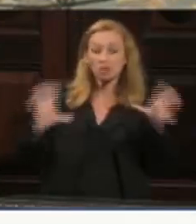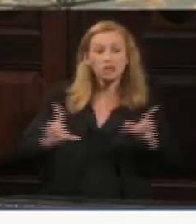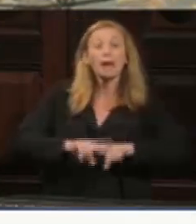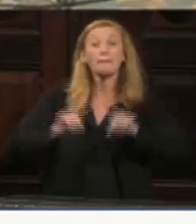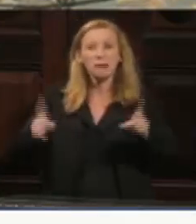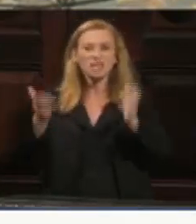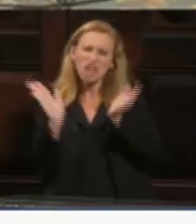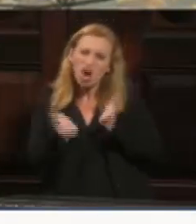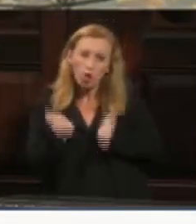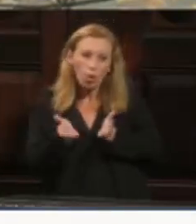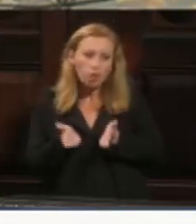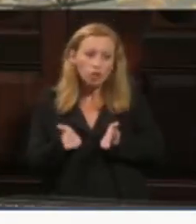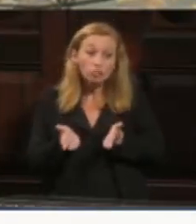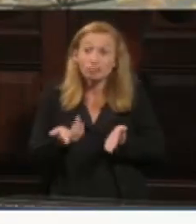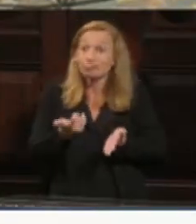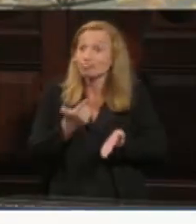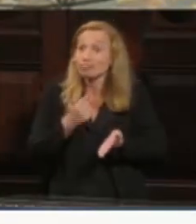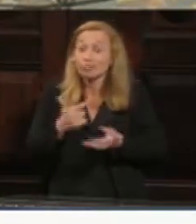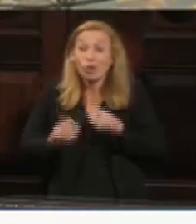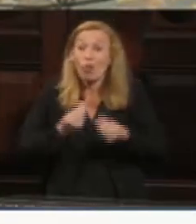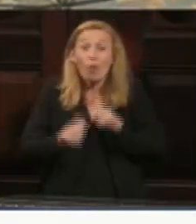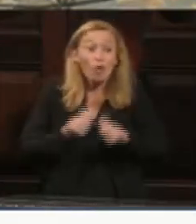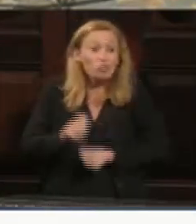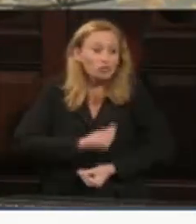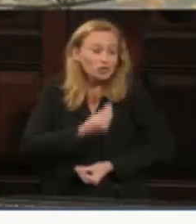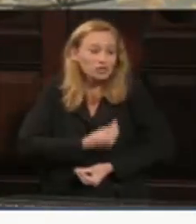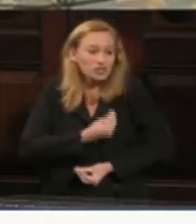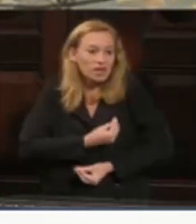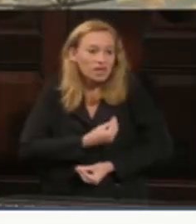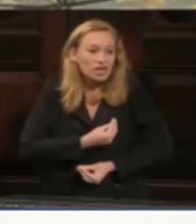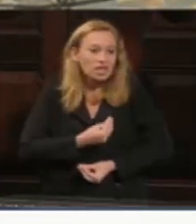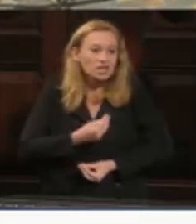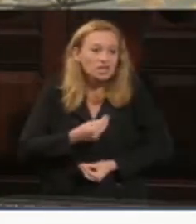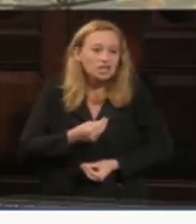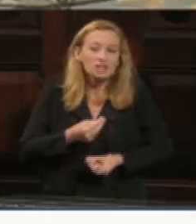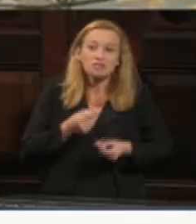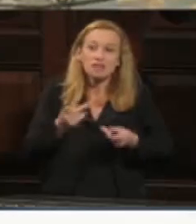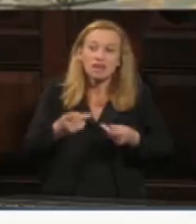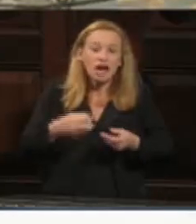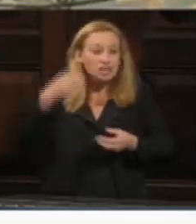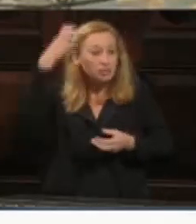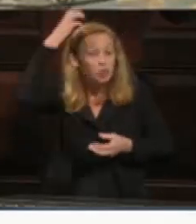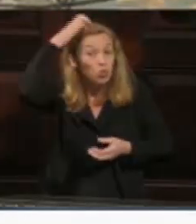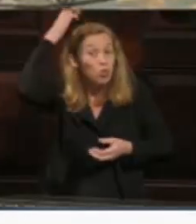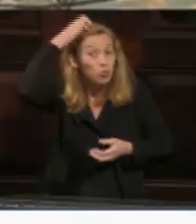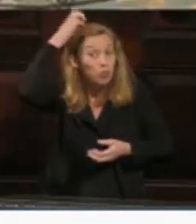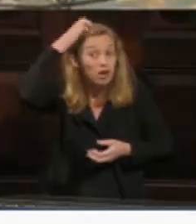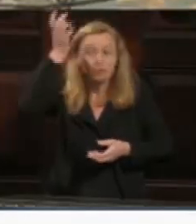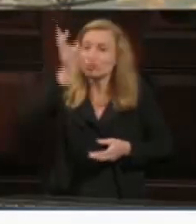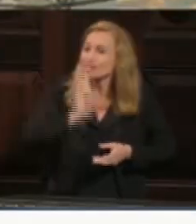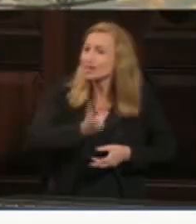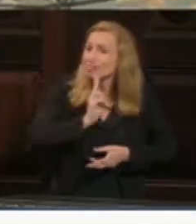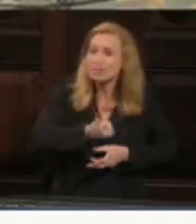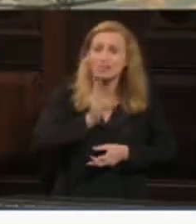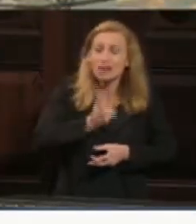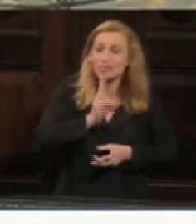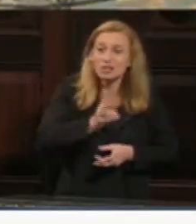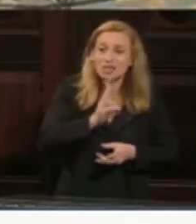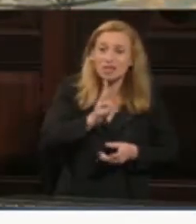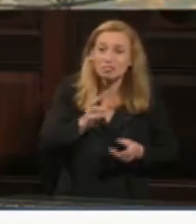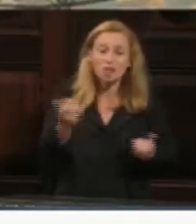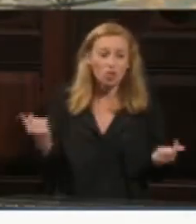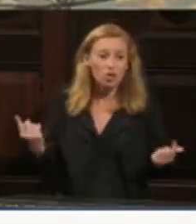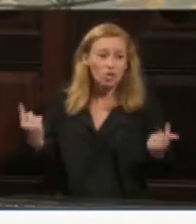Agora, o que não dá para conviver é essa coisa de jogar para a plateia o tempo inteiro, querendo jogar um contra os